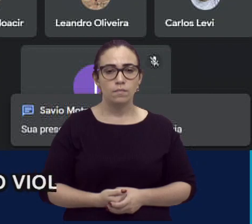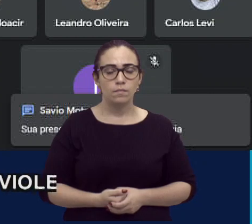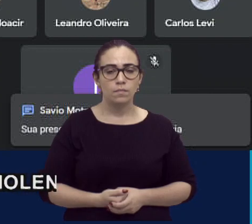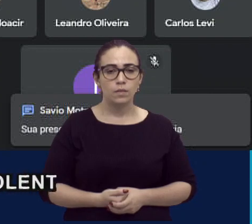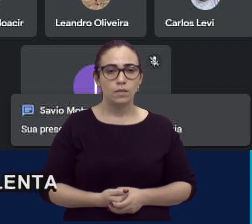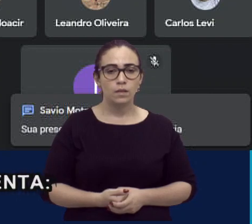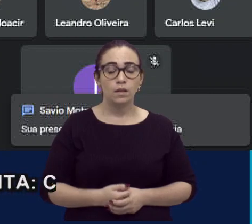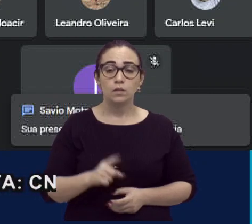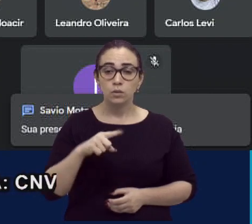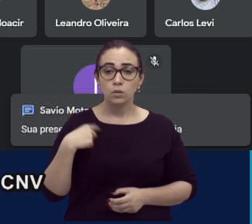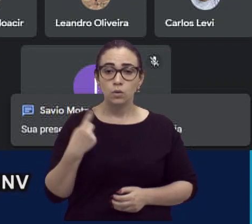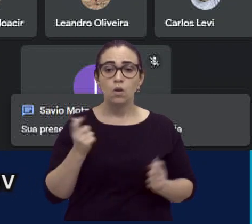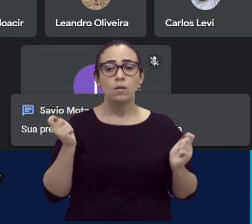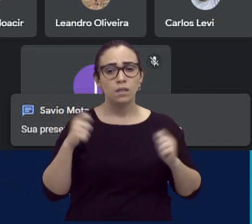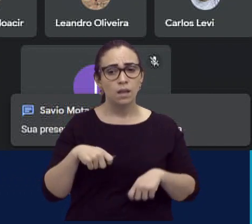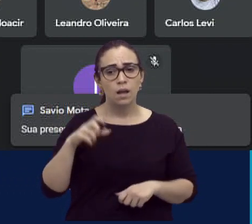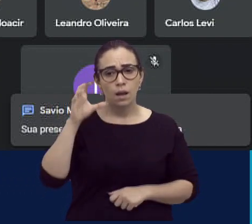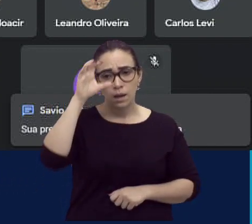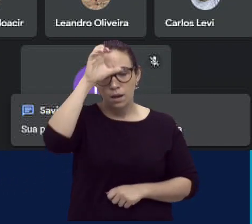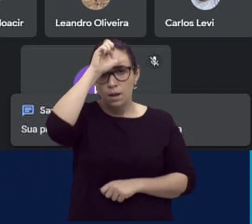gente pode aprender.